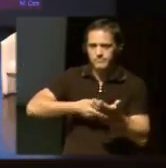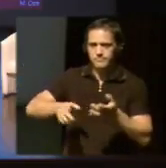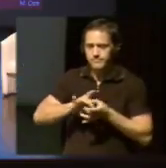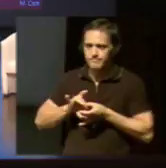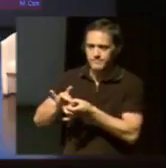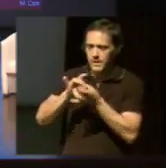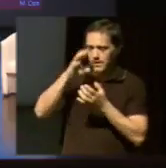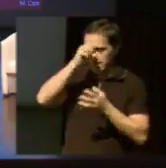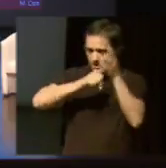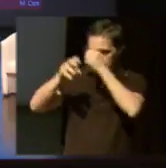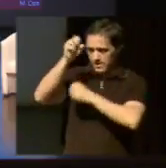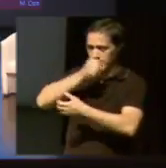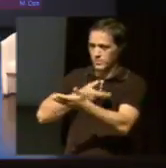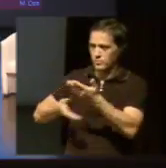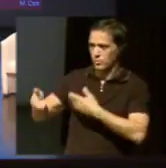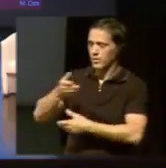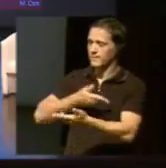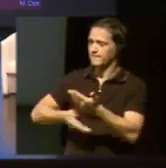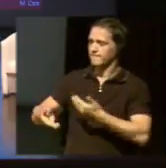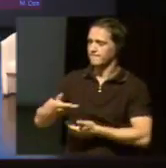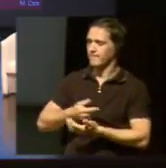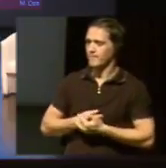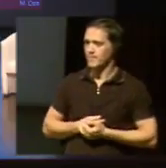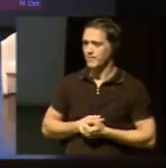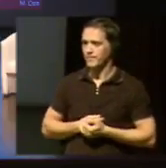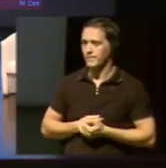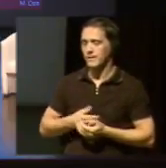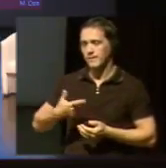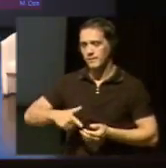aprendem uns com os outros. E também visitas caseiras.